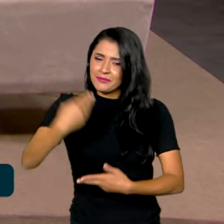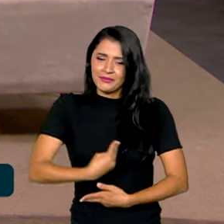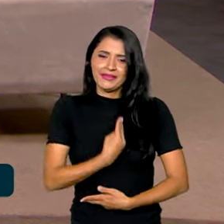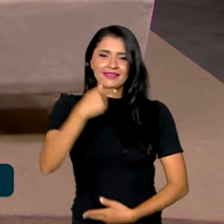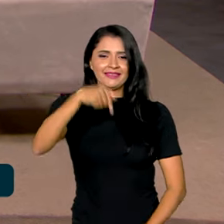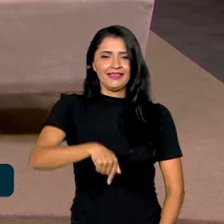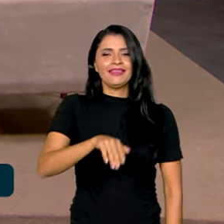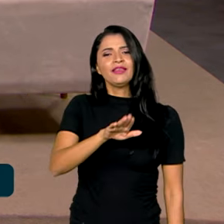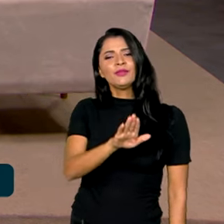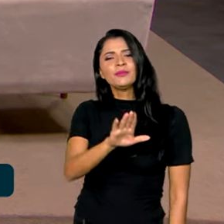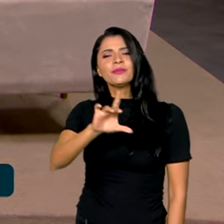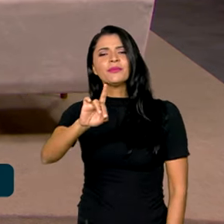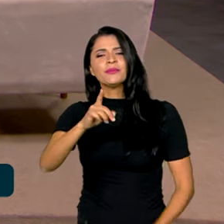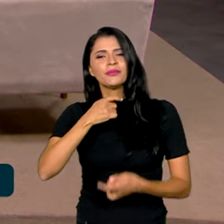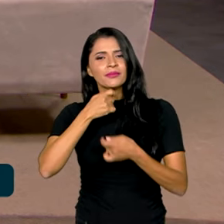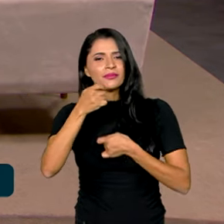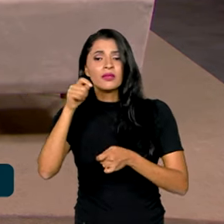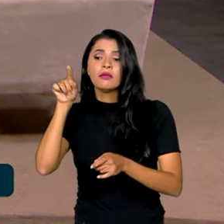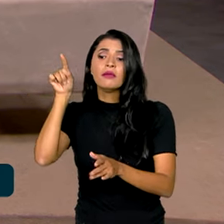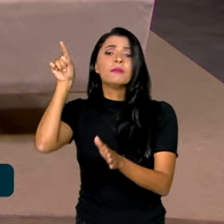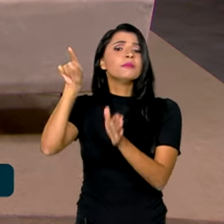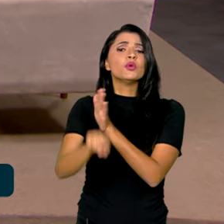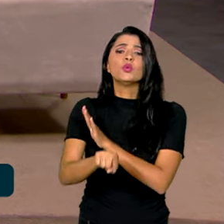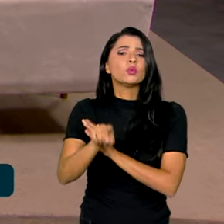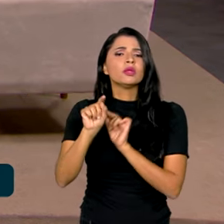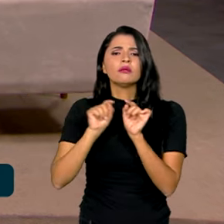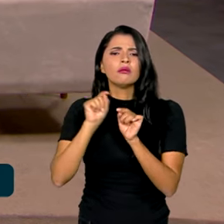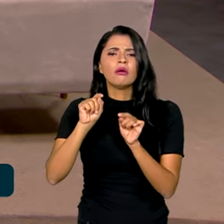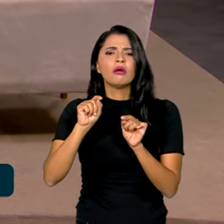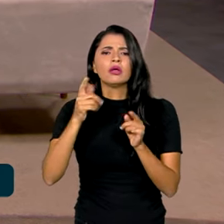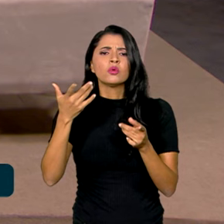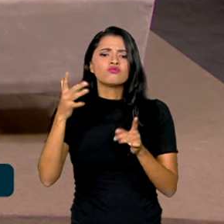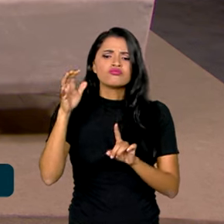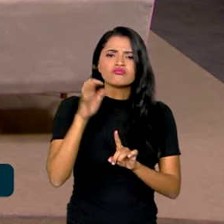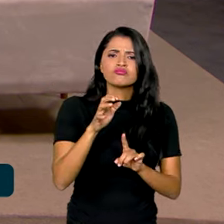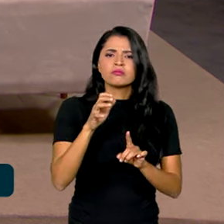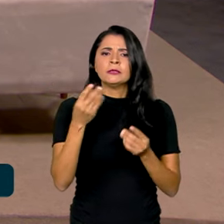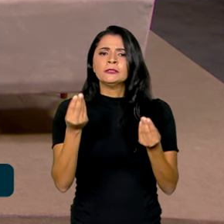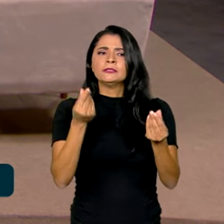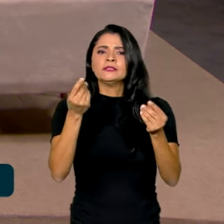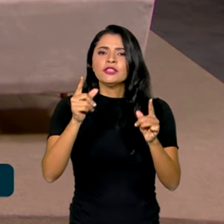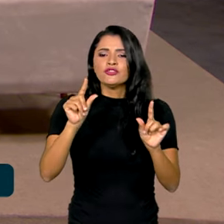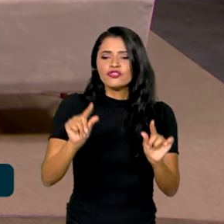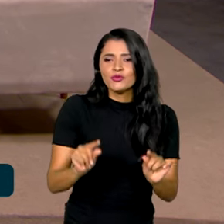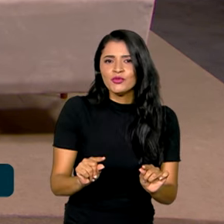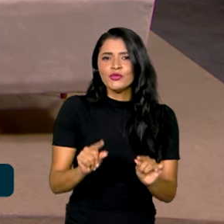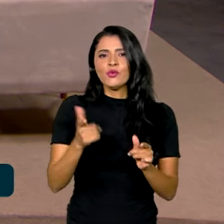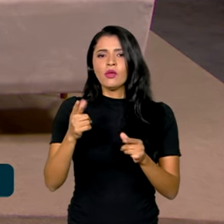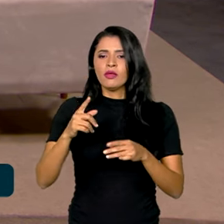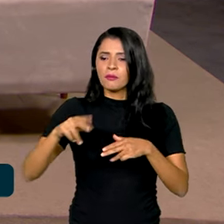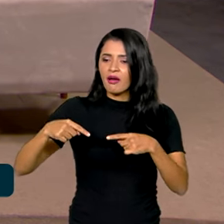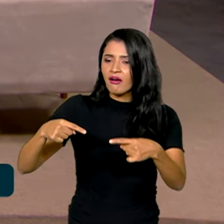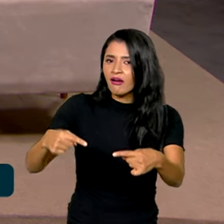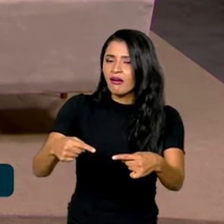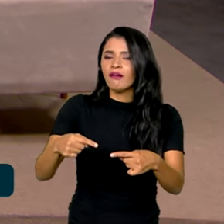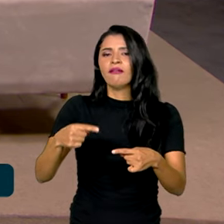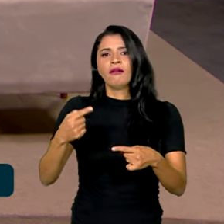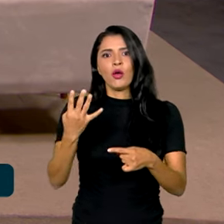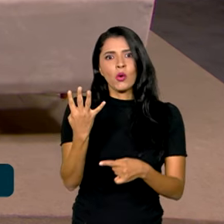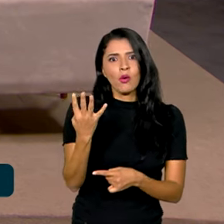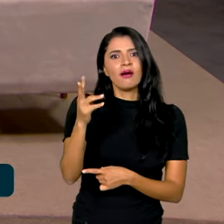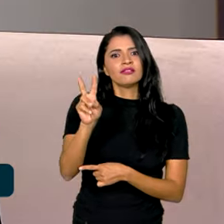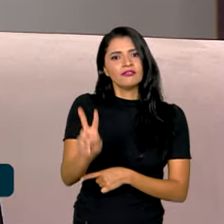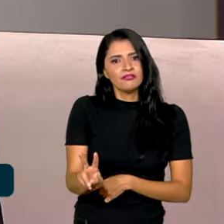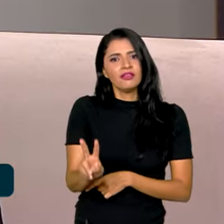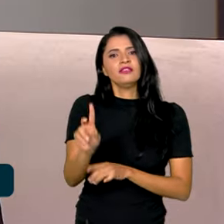e a gente quer começar perguntando o impacto dessa redução, né, consecutiva aí, a quarta